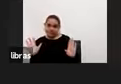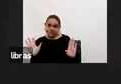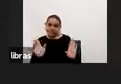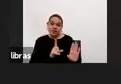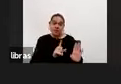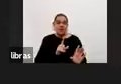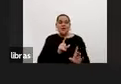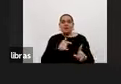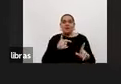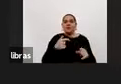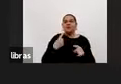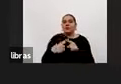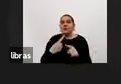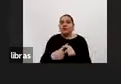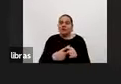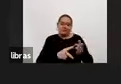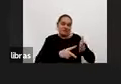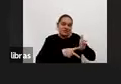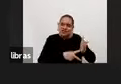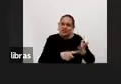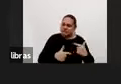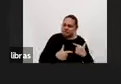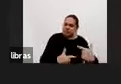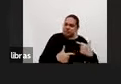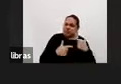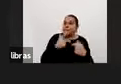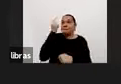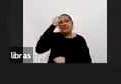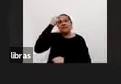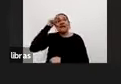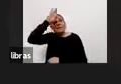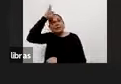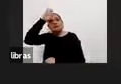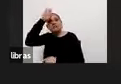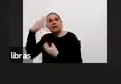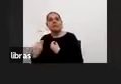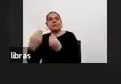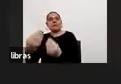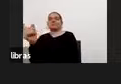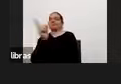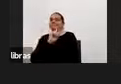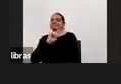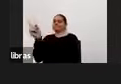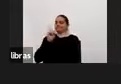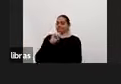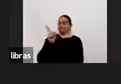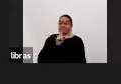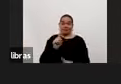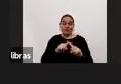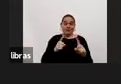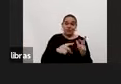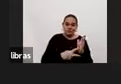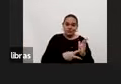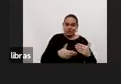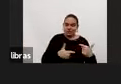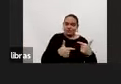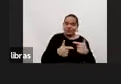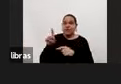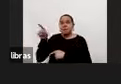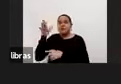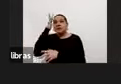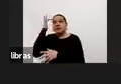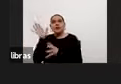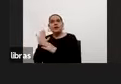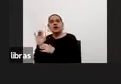população não entende todo esse mecanismo e acha que ele que está dando o auxílio, passaram a apoiá-lo, né? Então, a